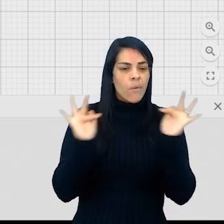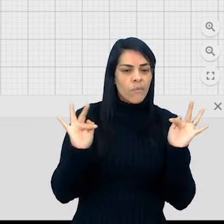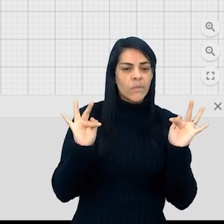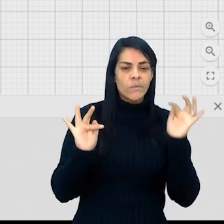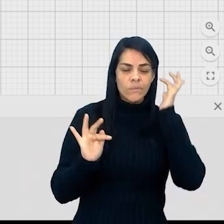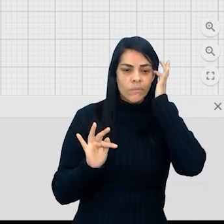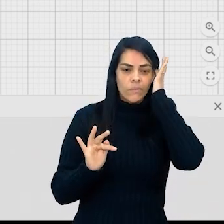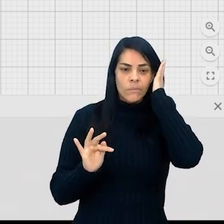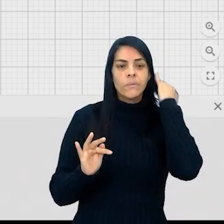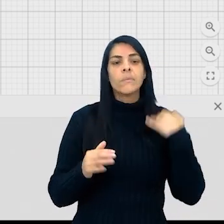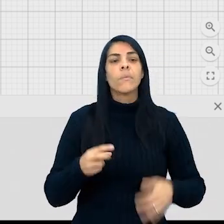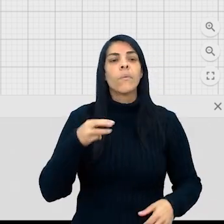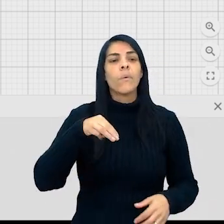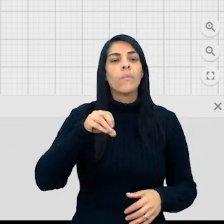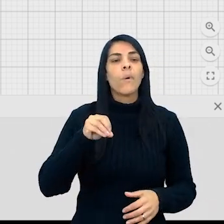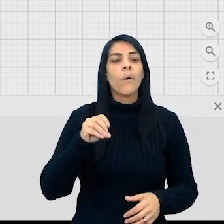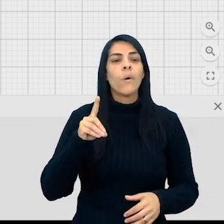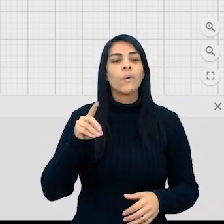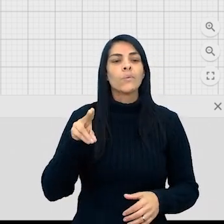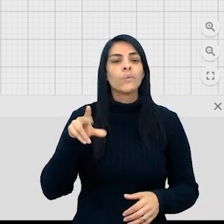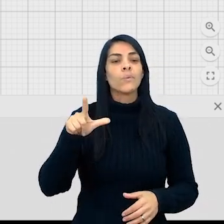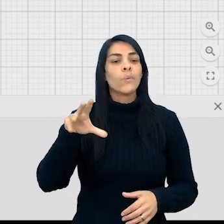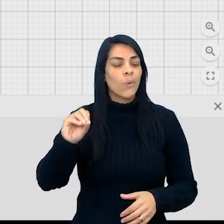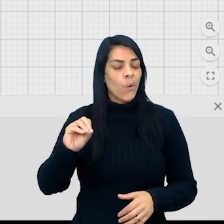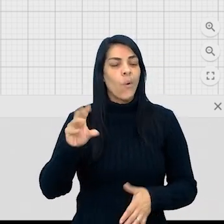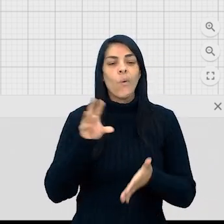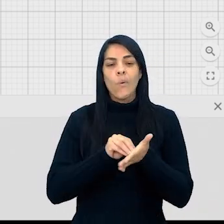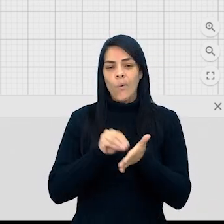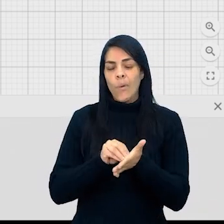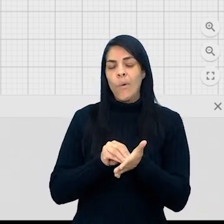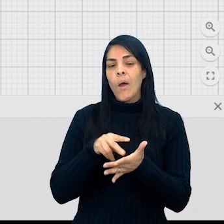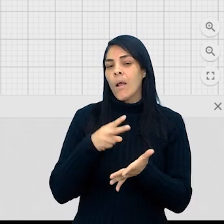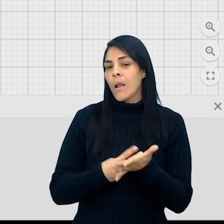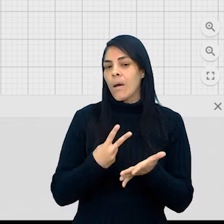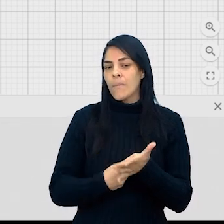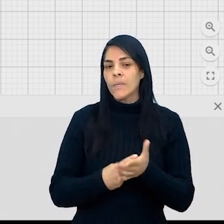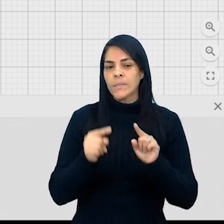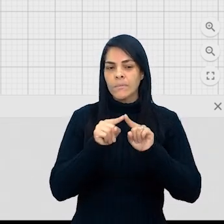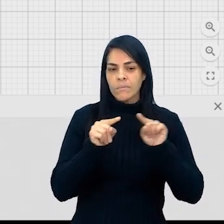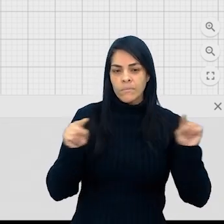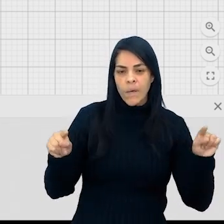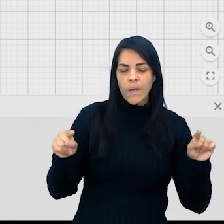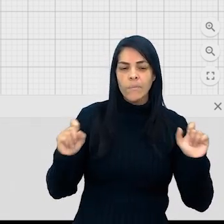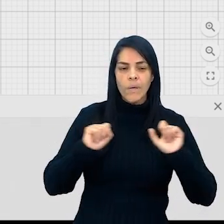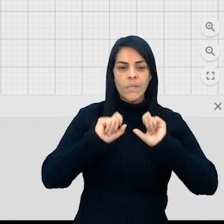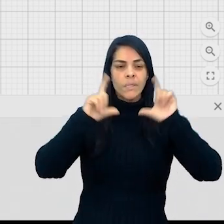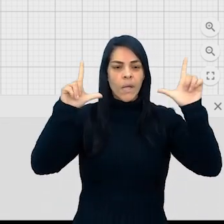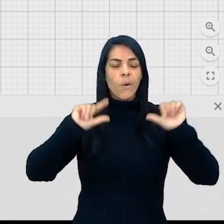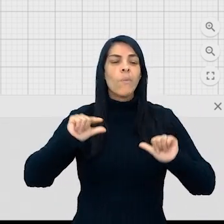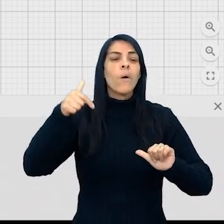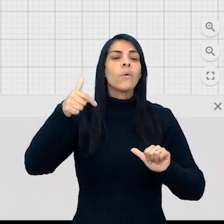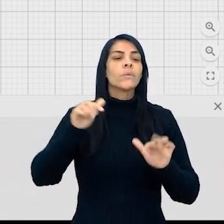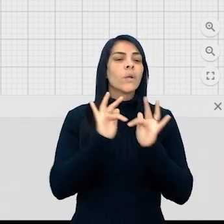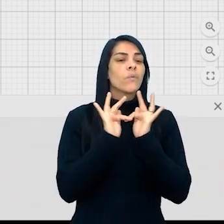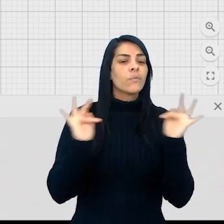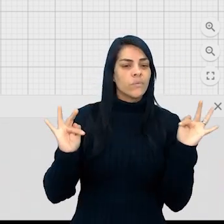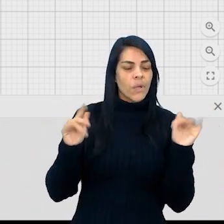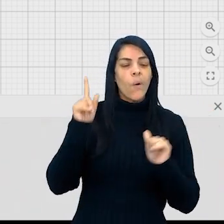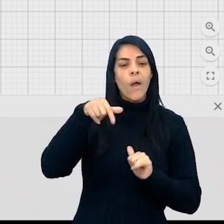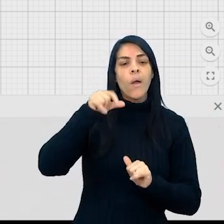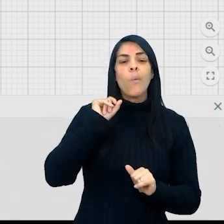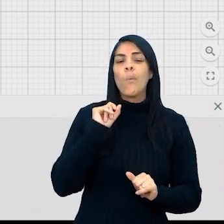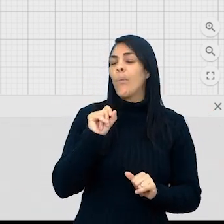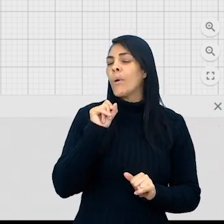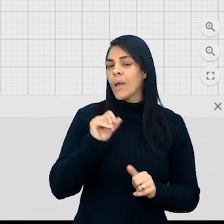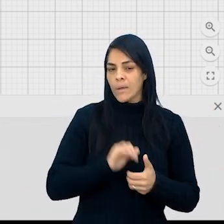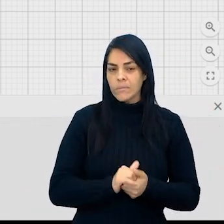a função módulo. Então eu vou colocar na mesma tela uma outra função, que é